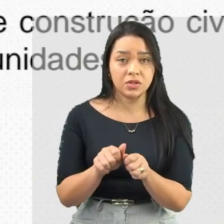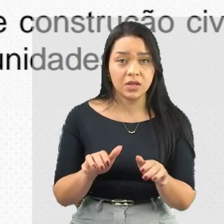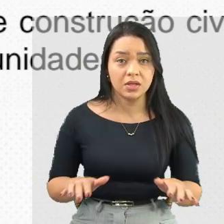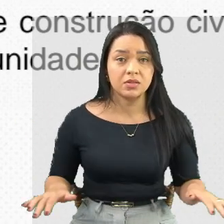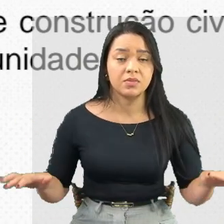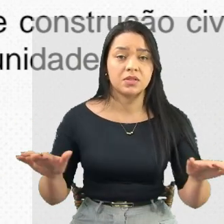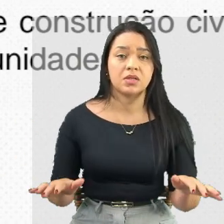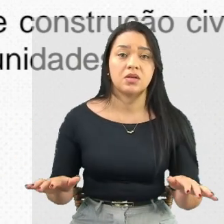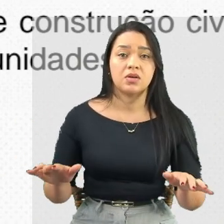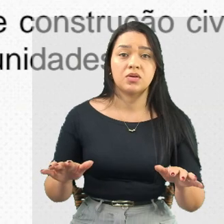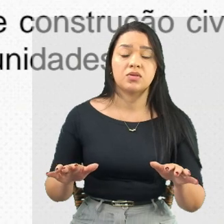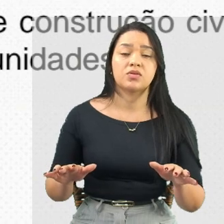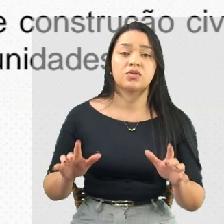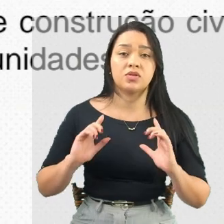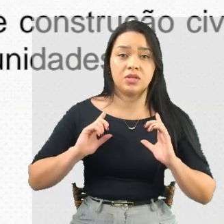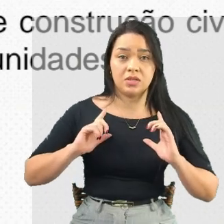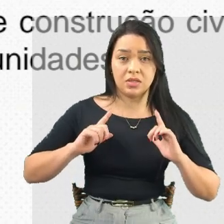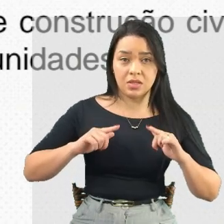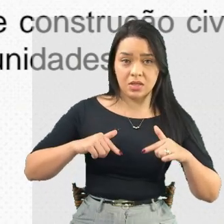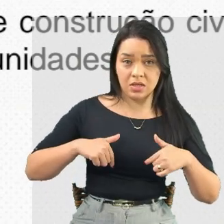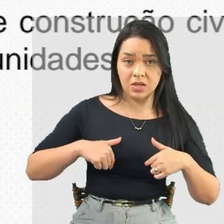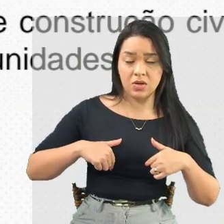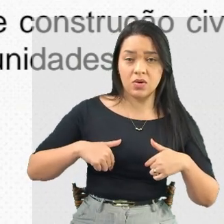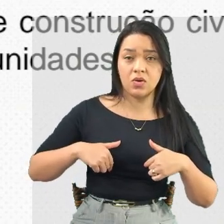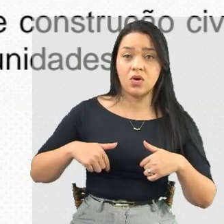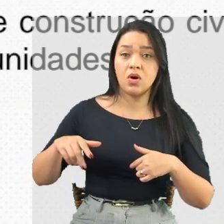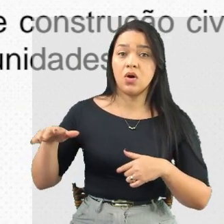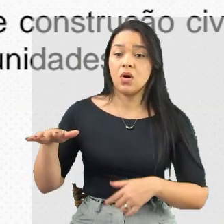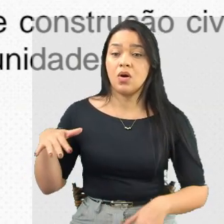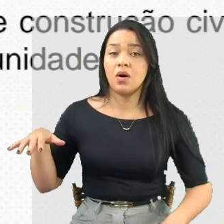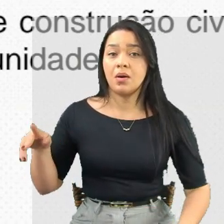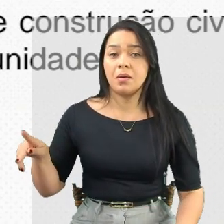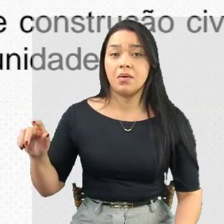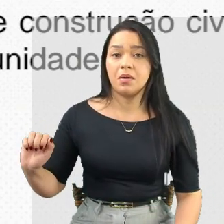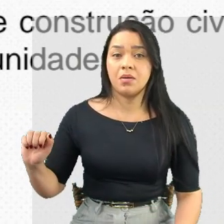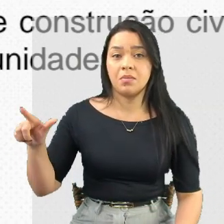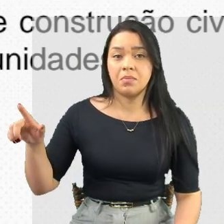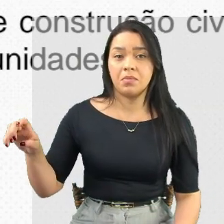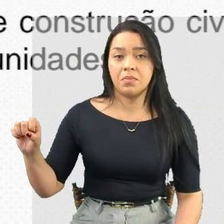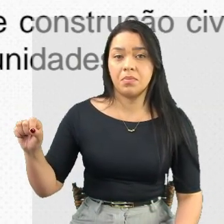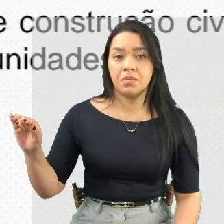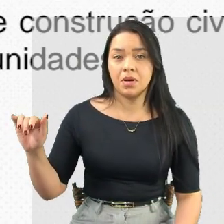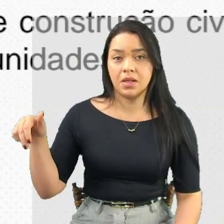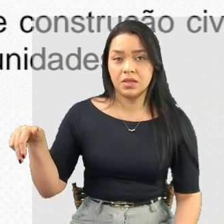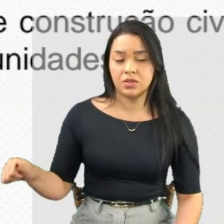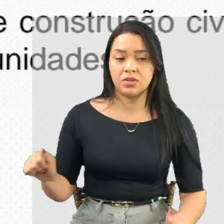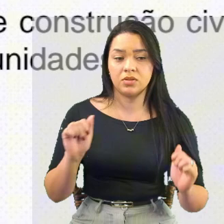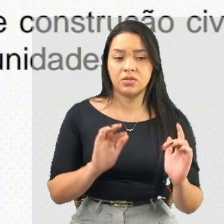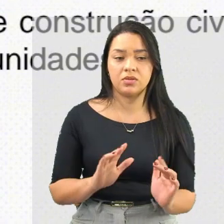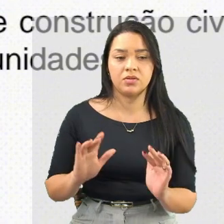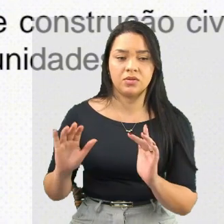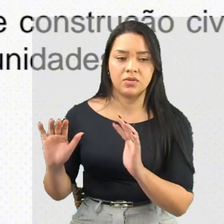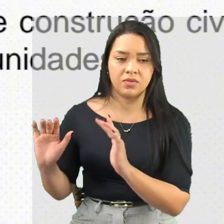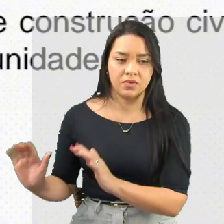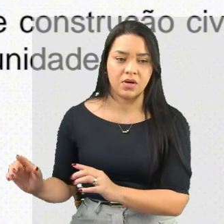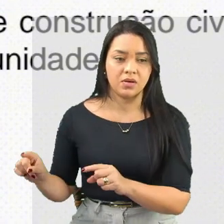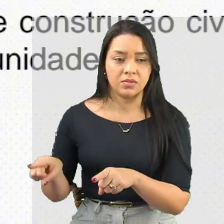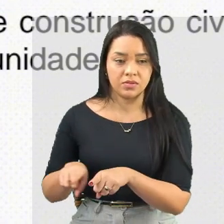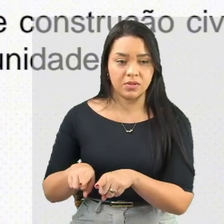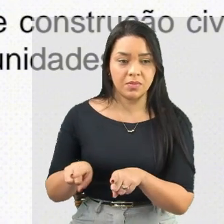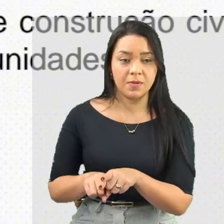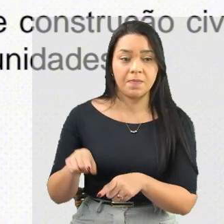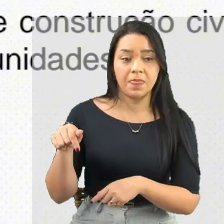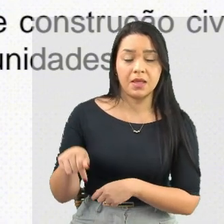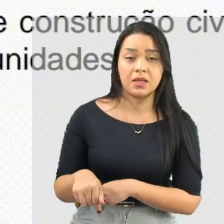de Israel sobre a Palestina também tem gerado a migração, né, forçada de vários palestinos. Aqui